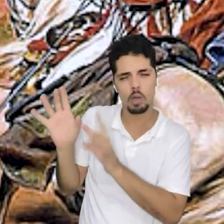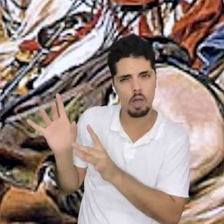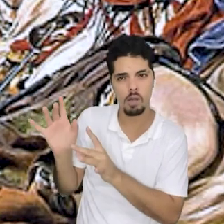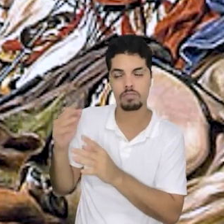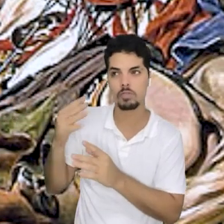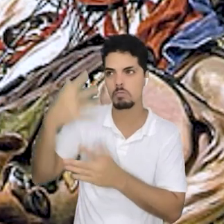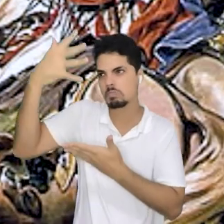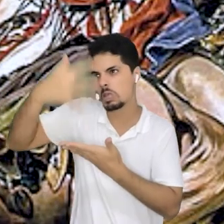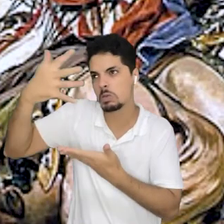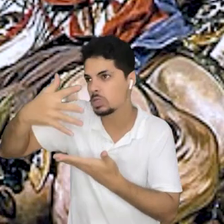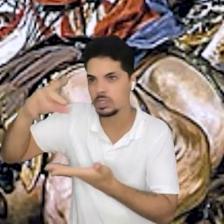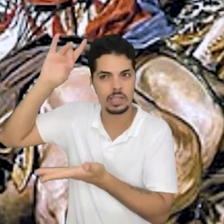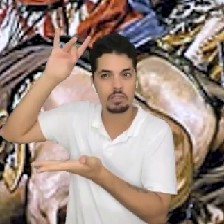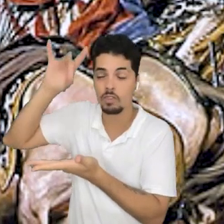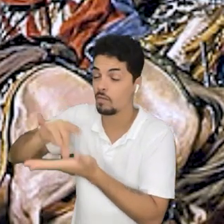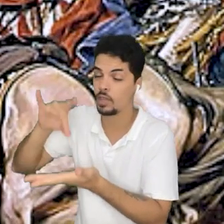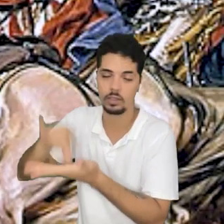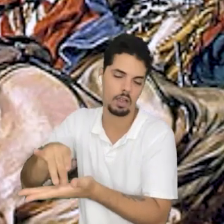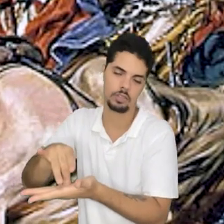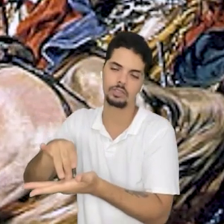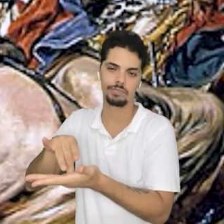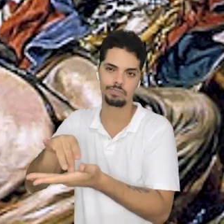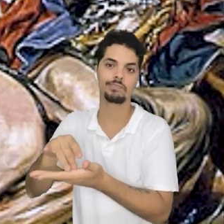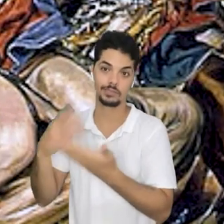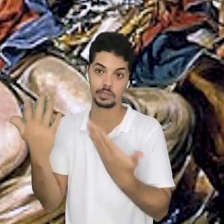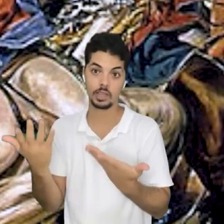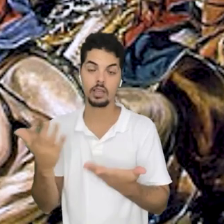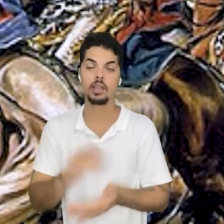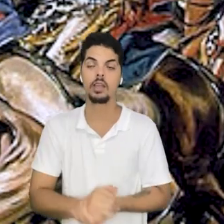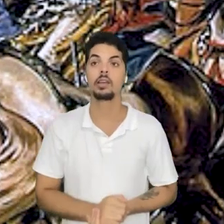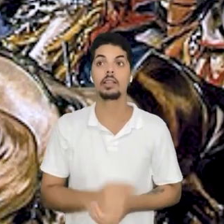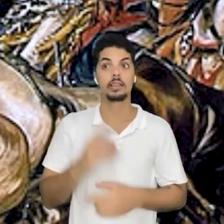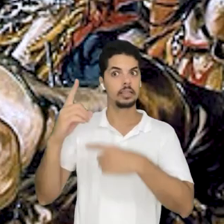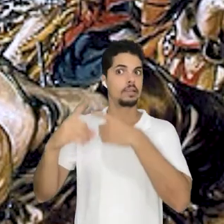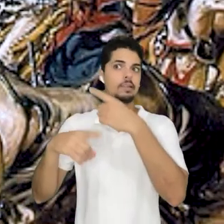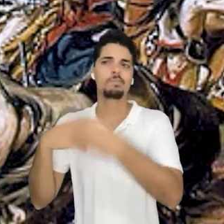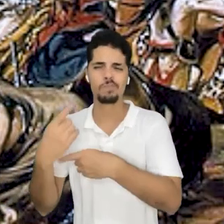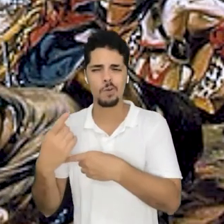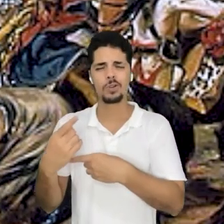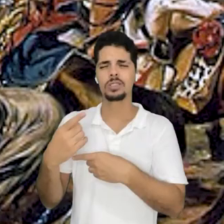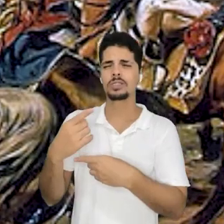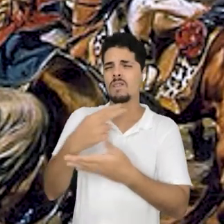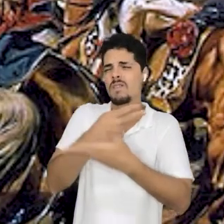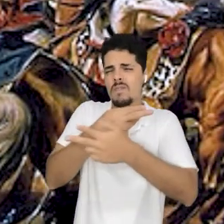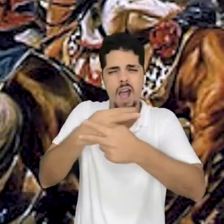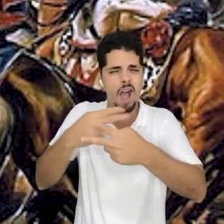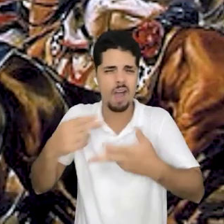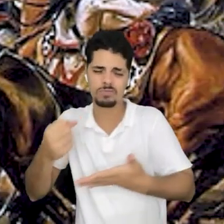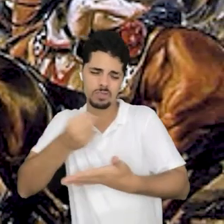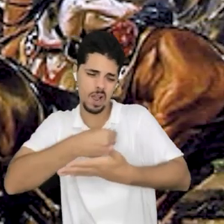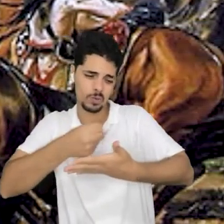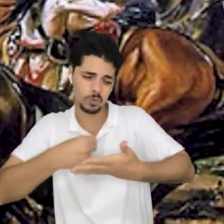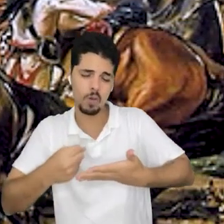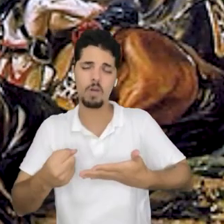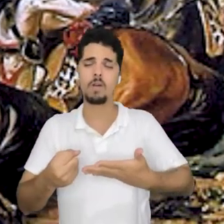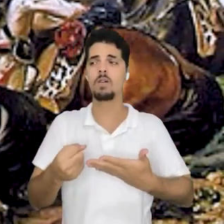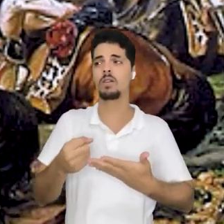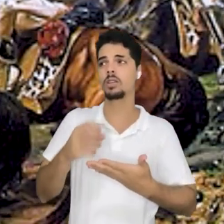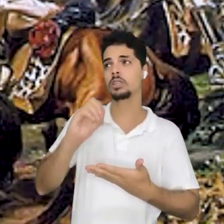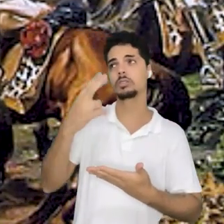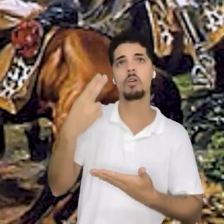ali alguns jornais paulistas da época que indicaram esse fato. Depois, a gente não tem